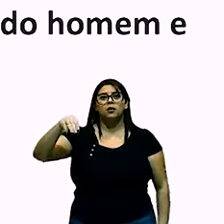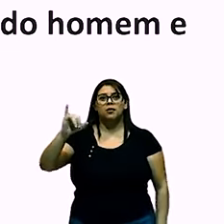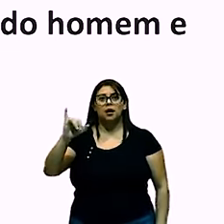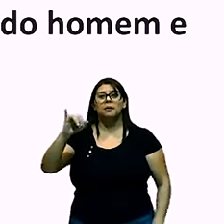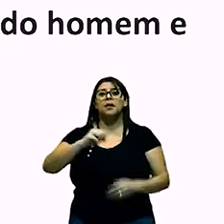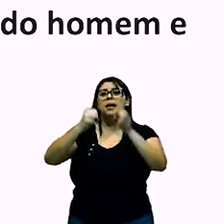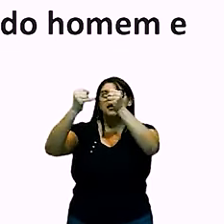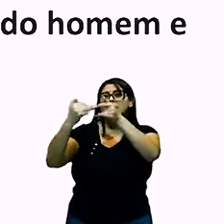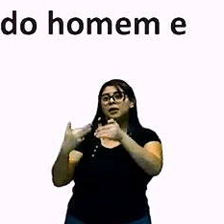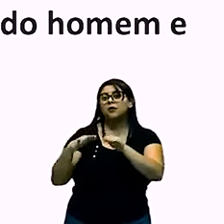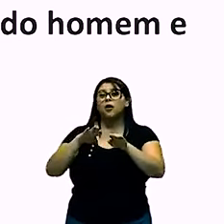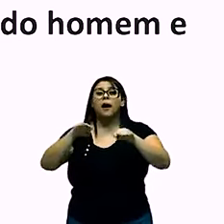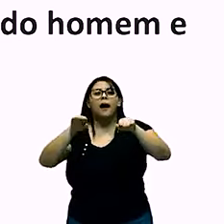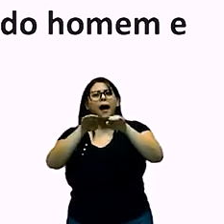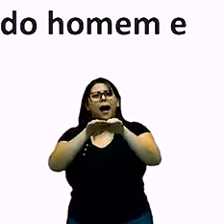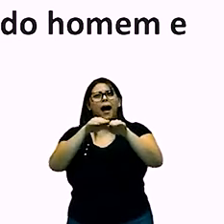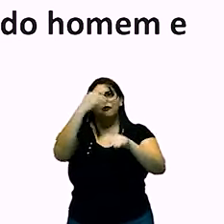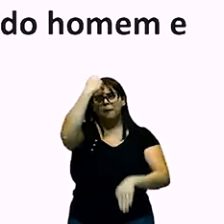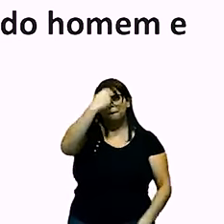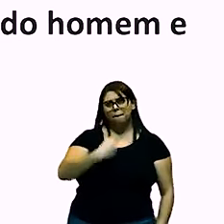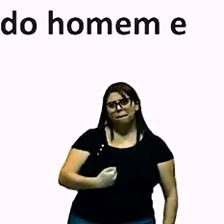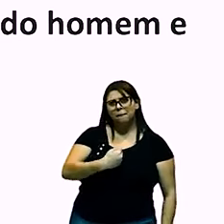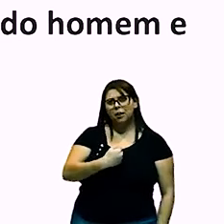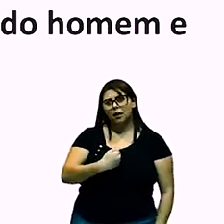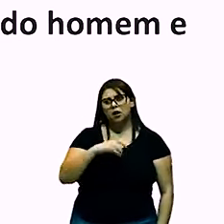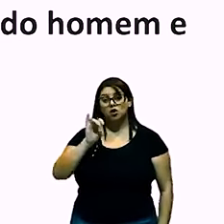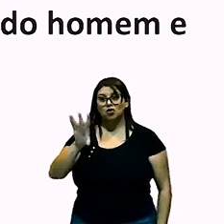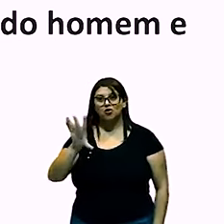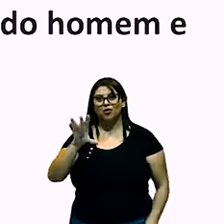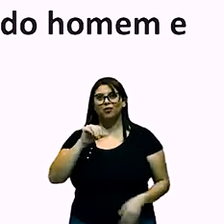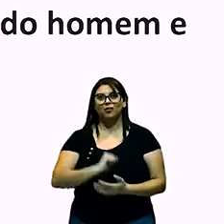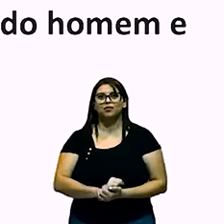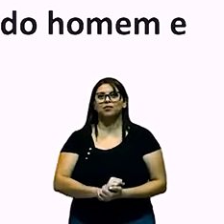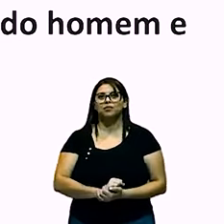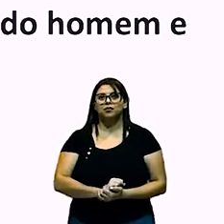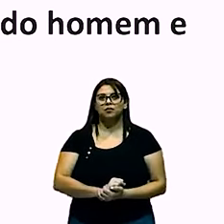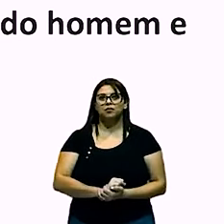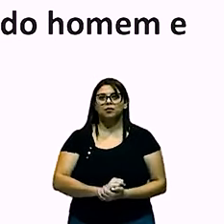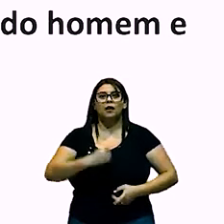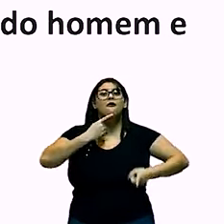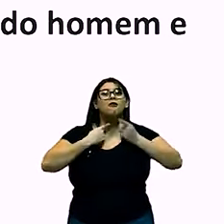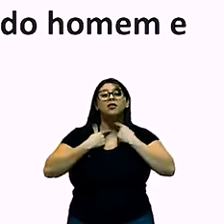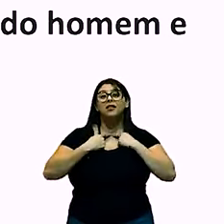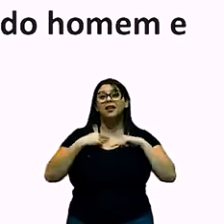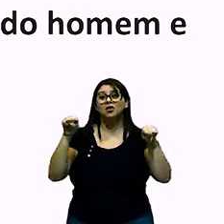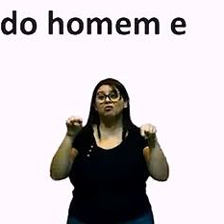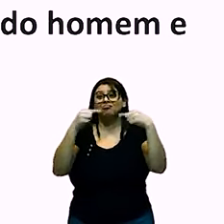a regeneração é resultado de uma cooperação entre a vontade do homem e a graça de